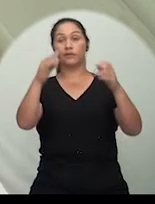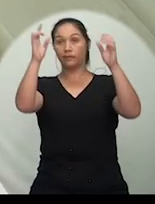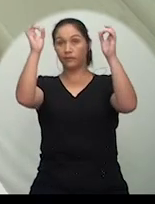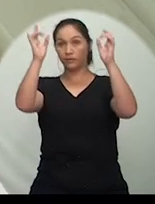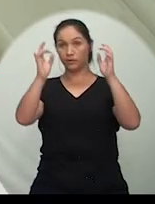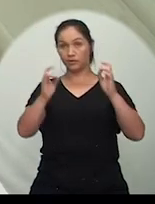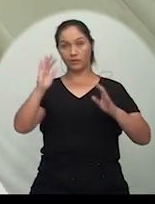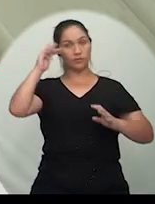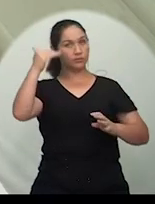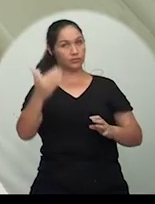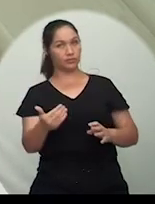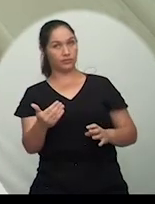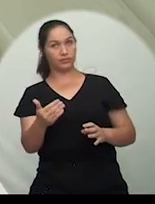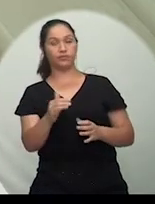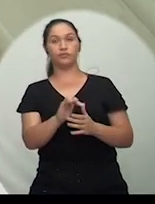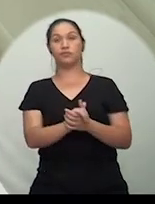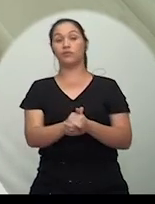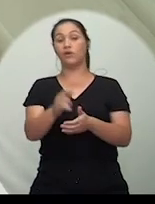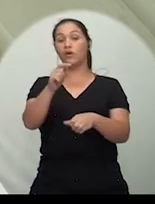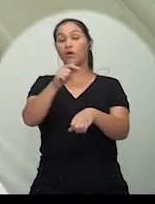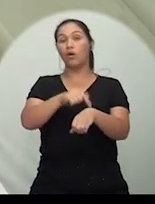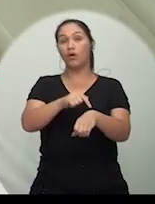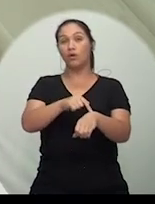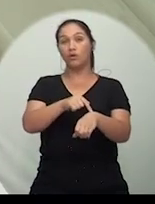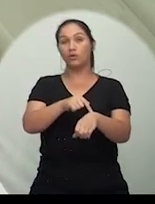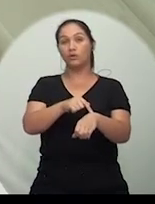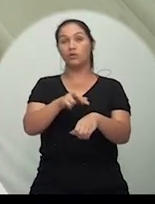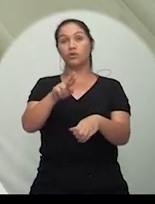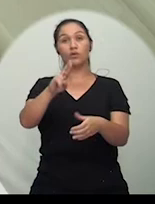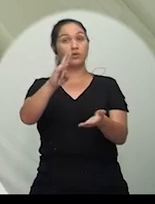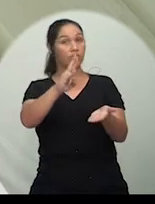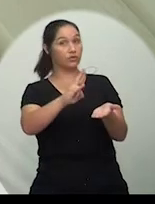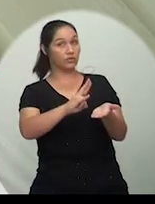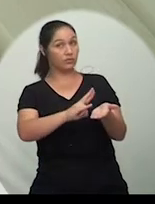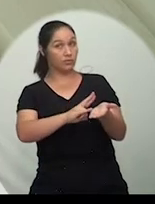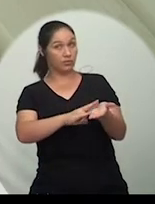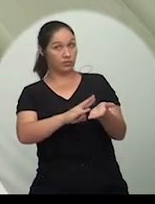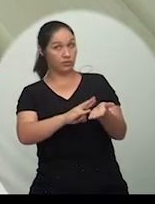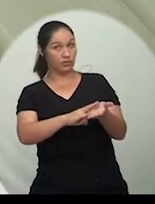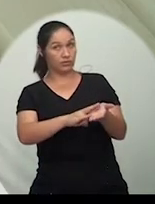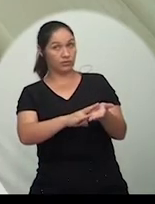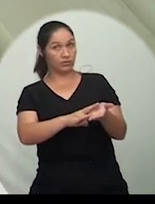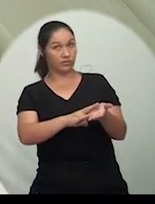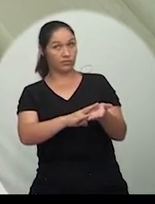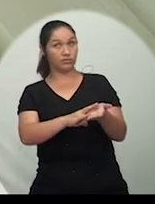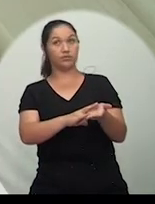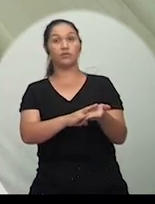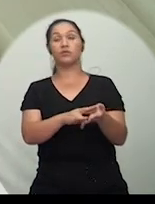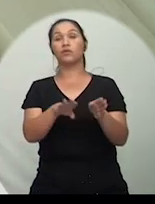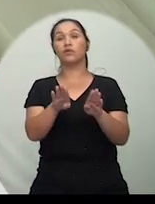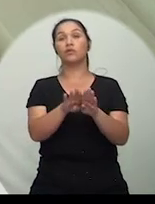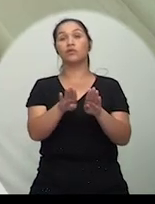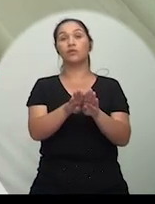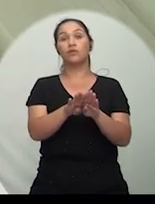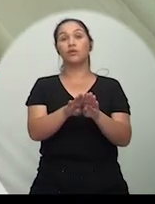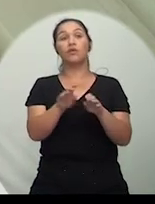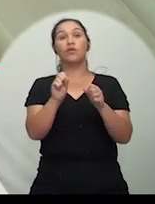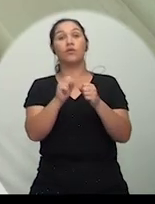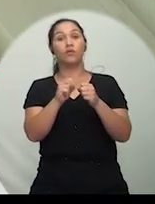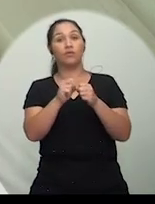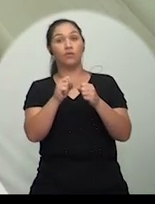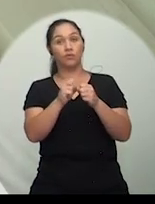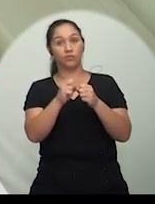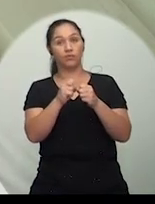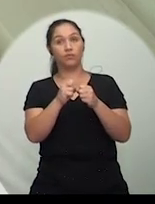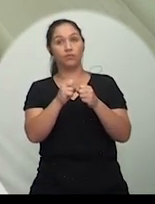No dia 18 de 12, no horário regimental, conforme acordo, será realizada sessão extraordinária para deliberação dos